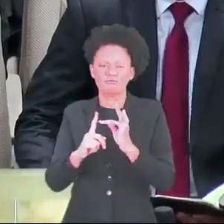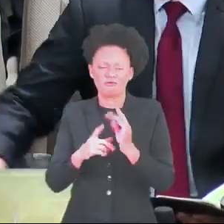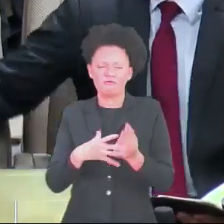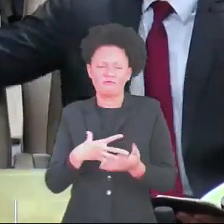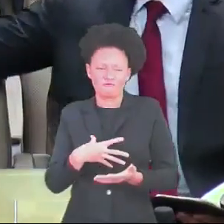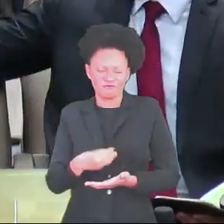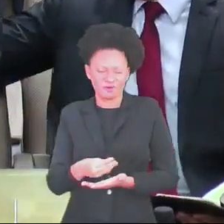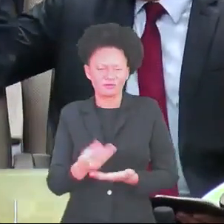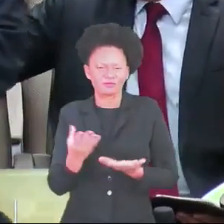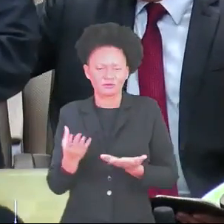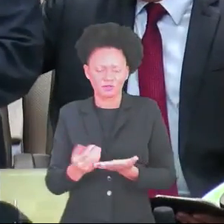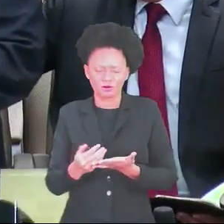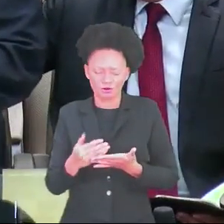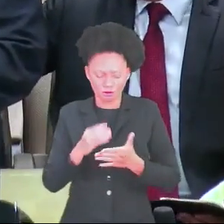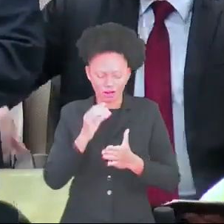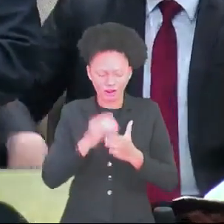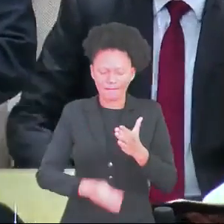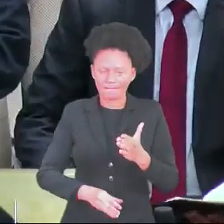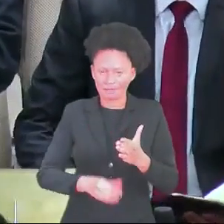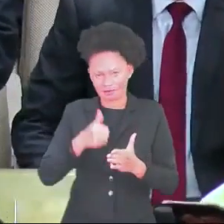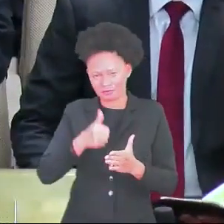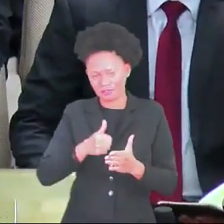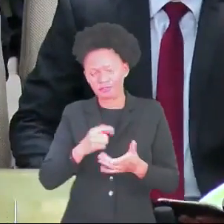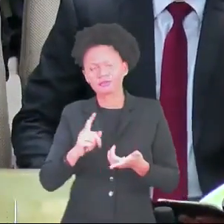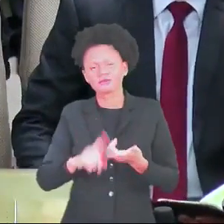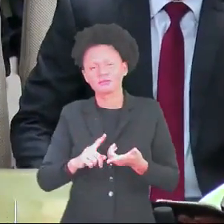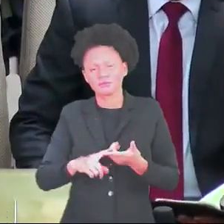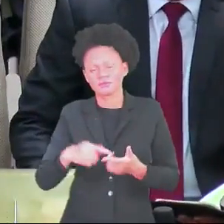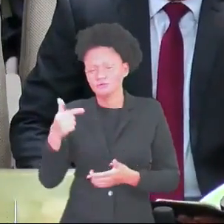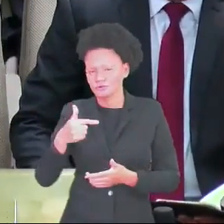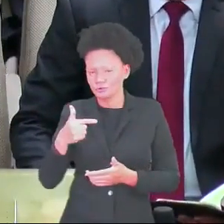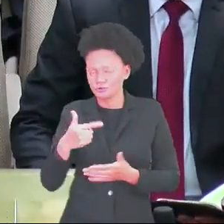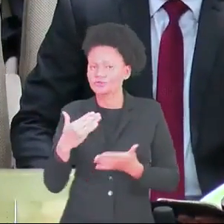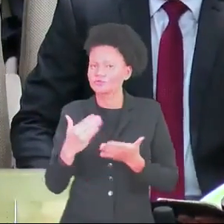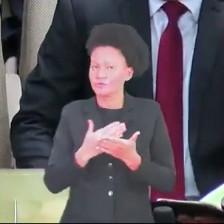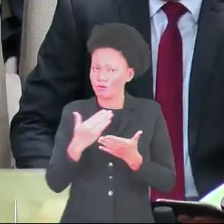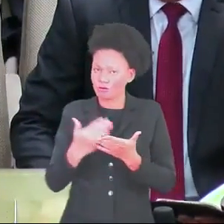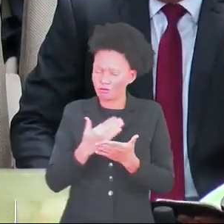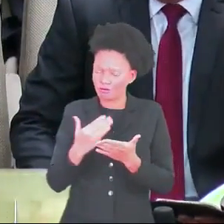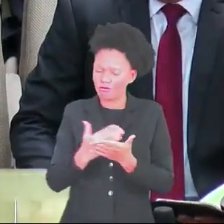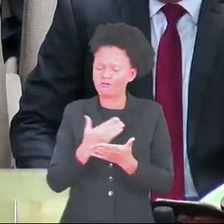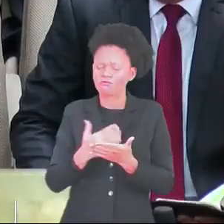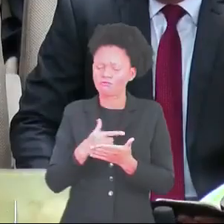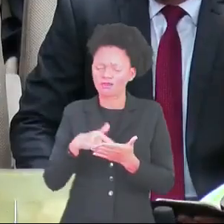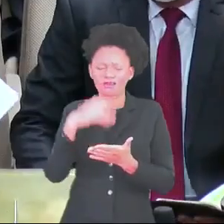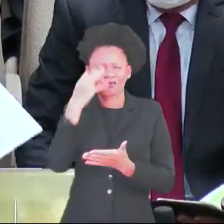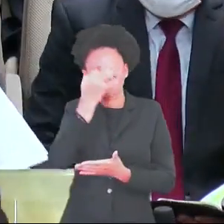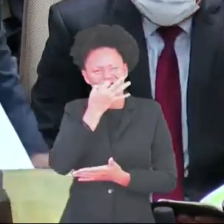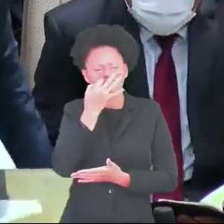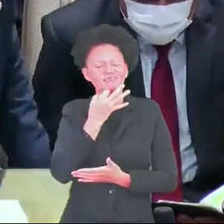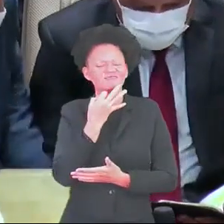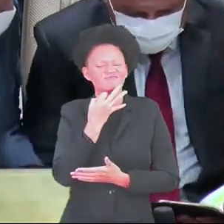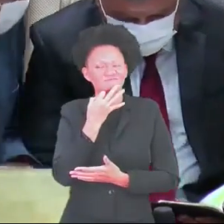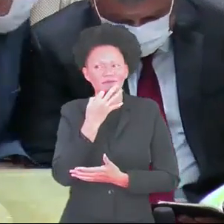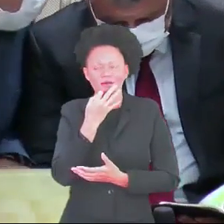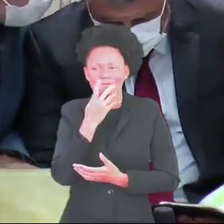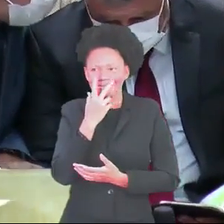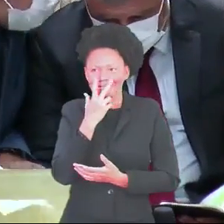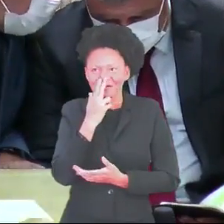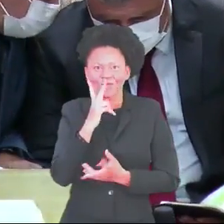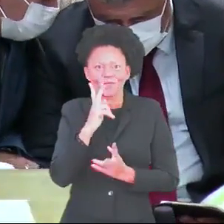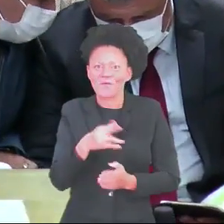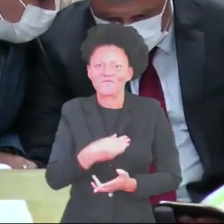o livro todo, tanto o primeiro como o segundo livro, ele é muito, muito lindo, muito, muito vivo,